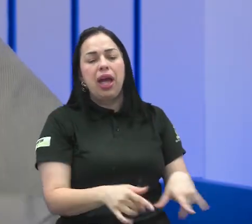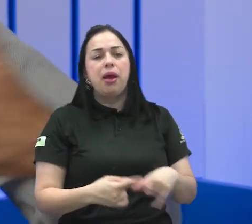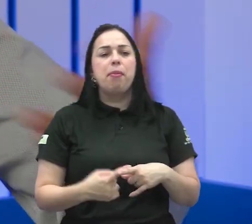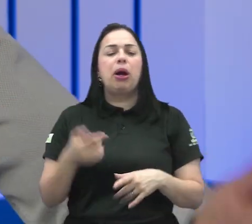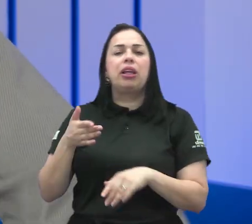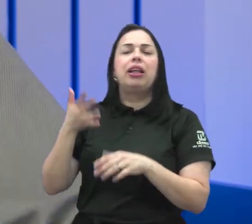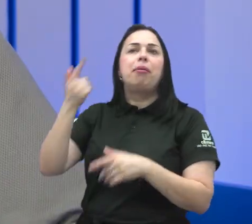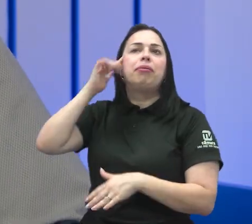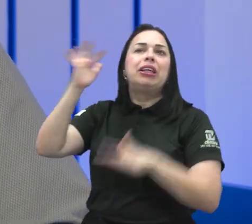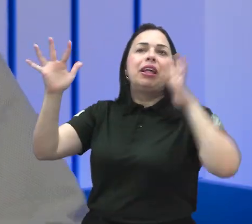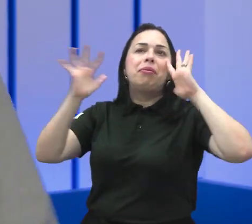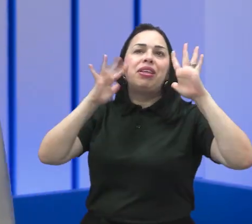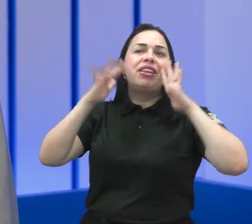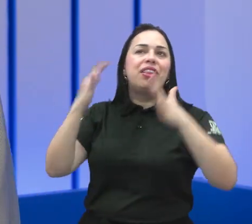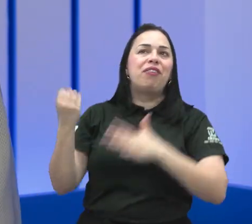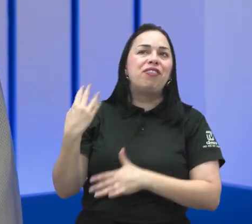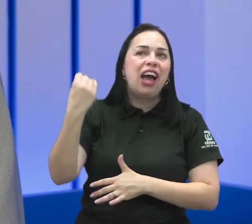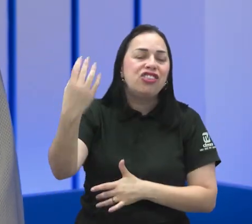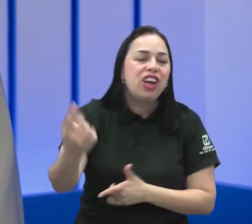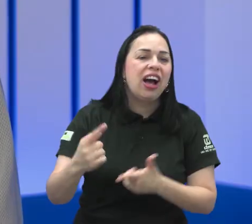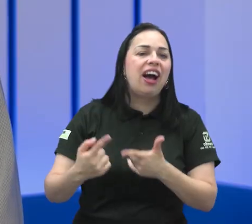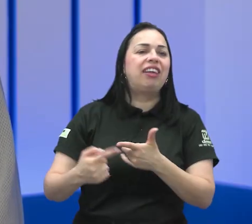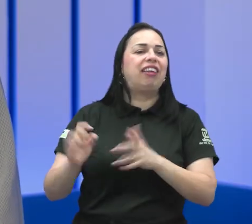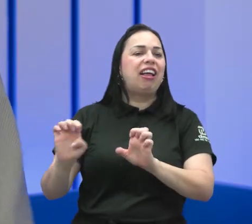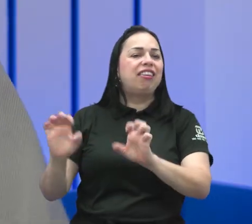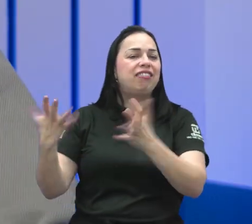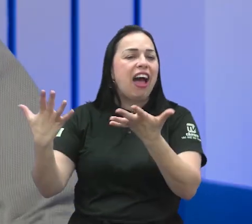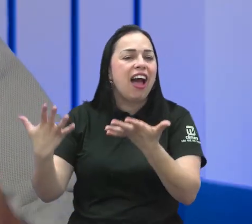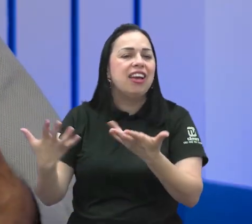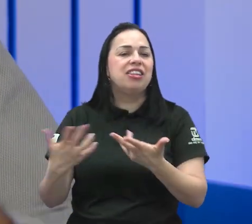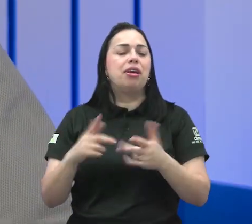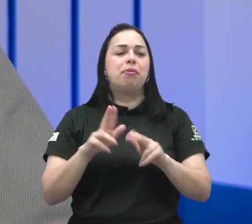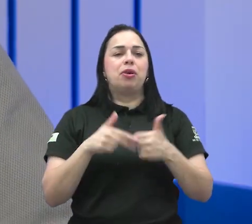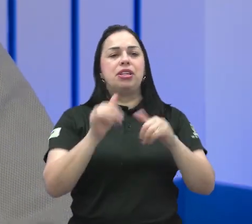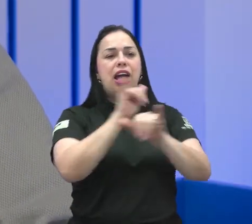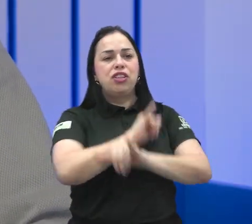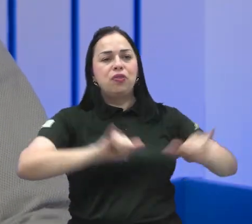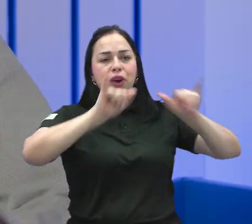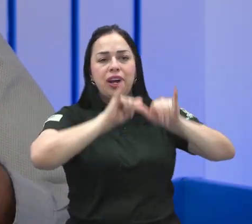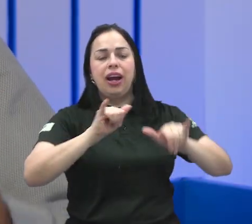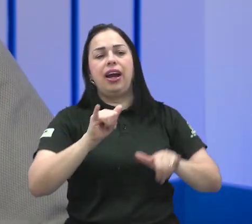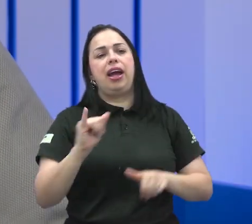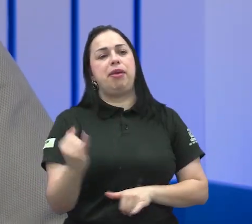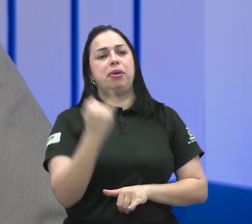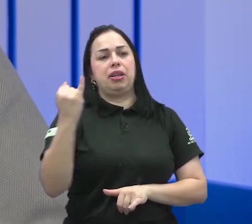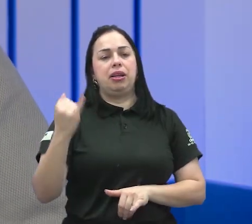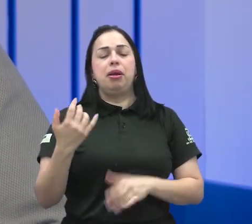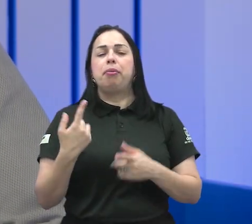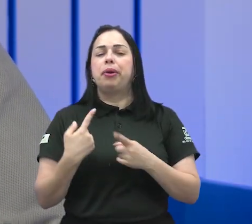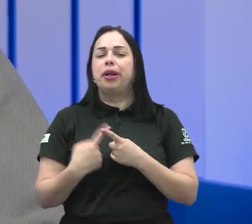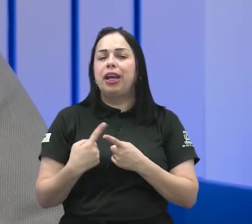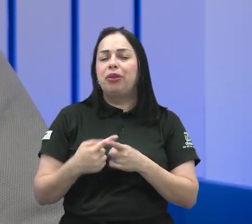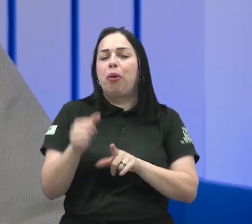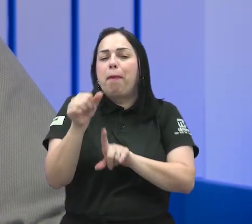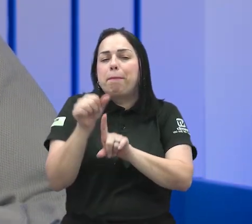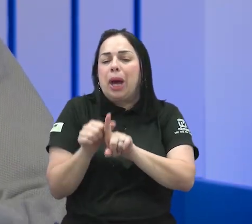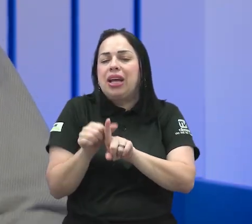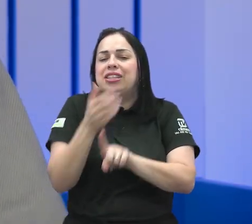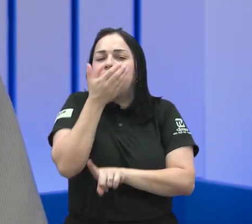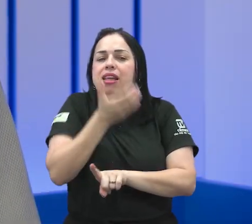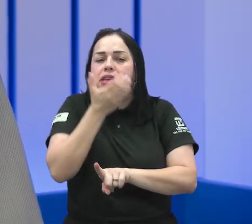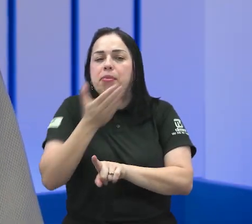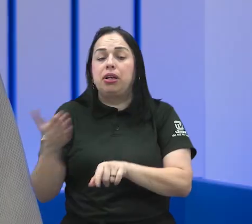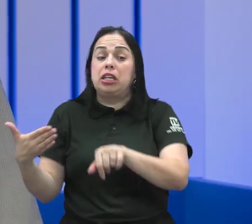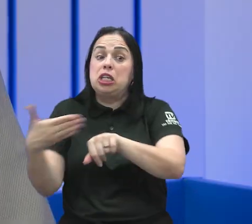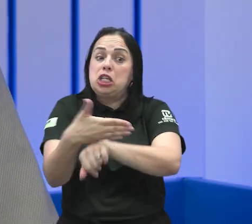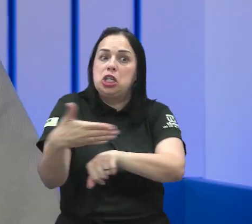outros, no lazer, nas festas. Então, é muito importante, né, a divulgação para as pessoas irem antes, no início do mês, para começar